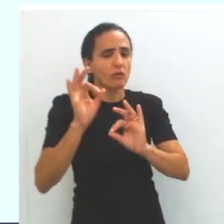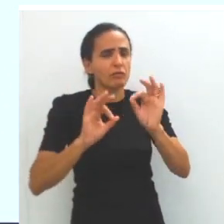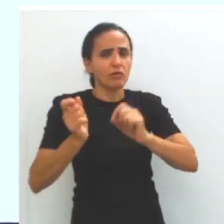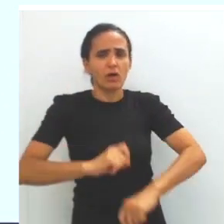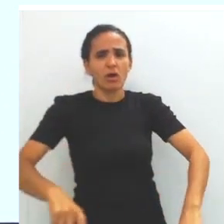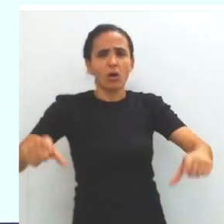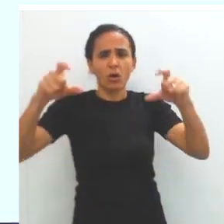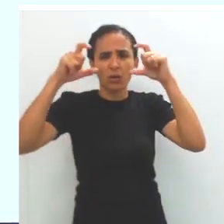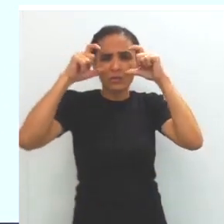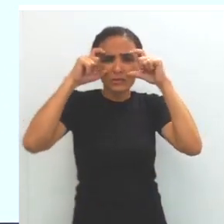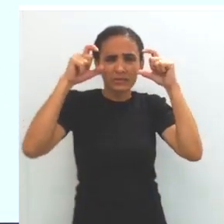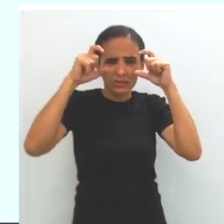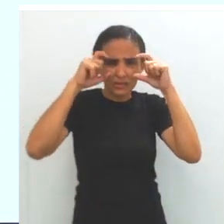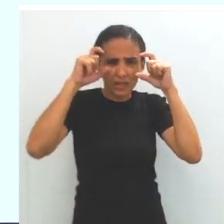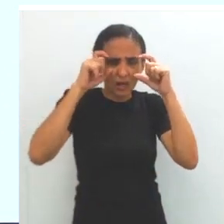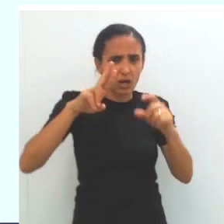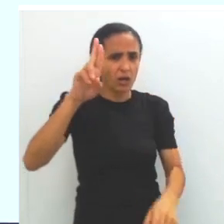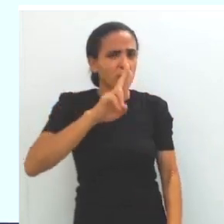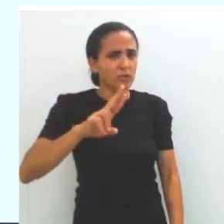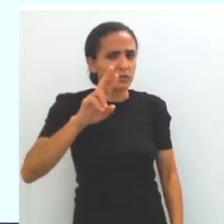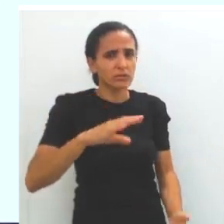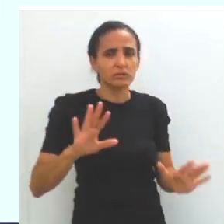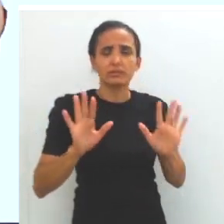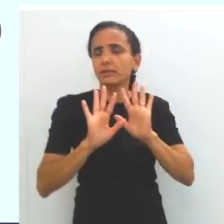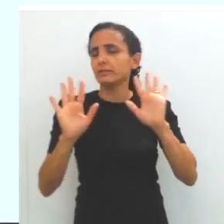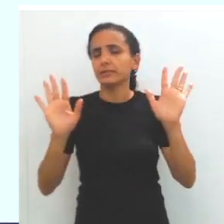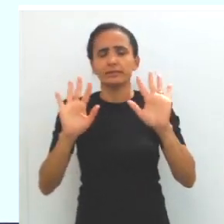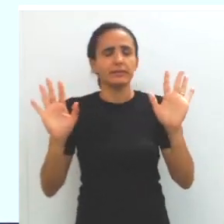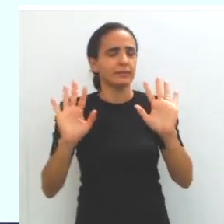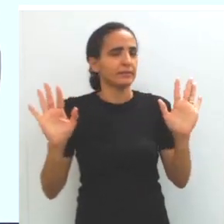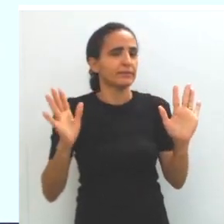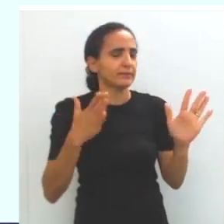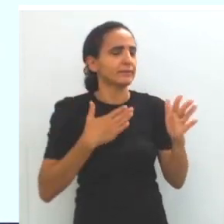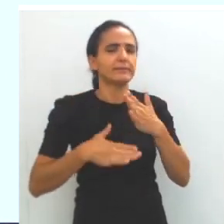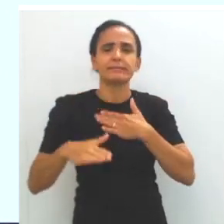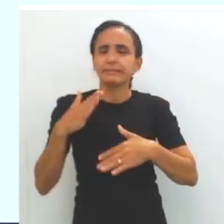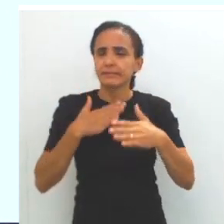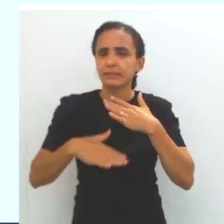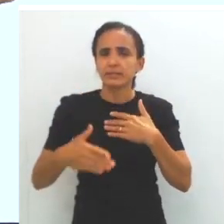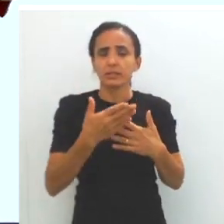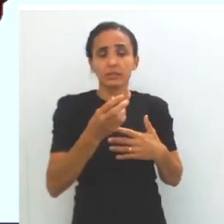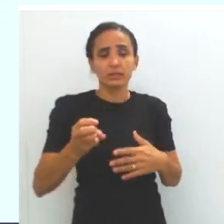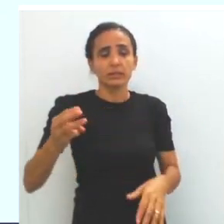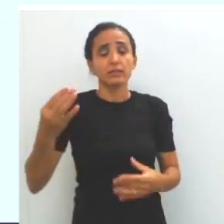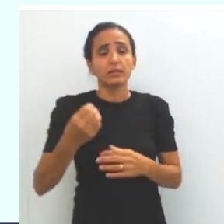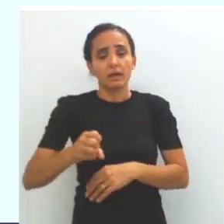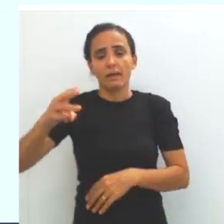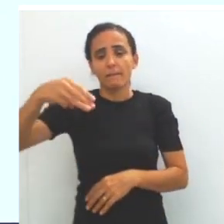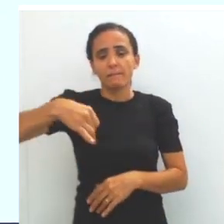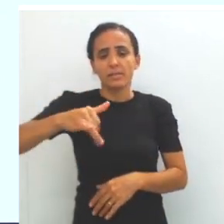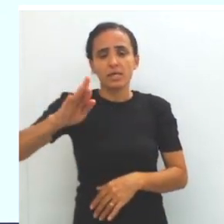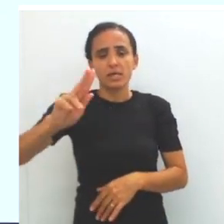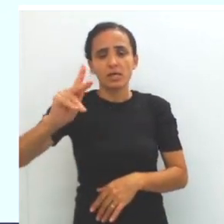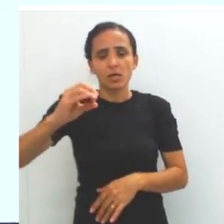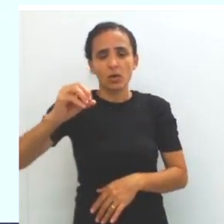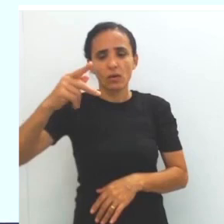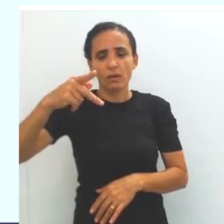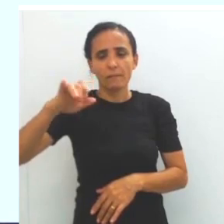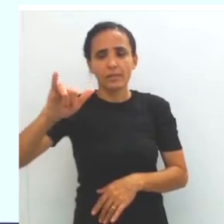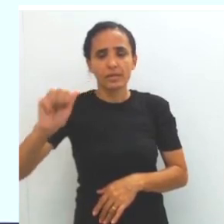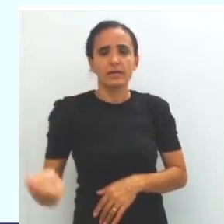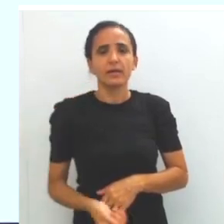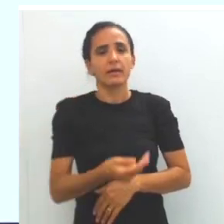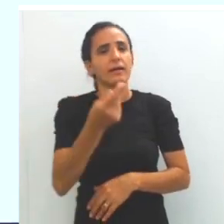Vou utilizar a lente divergente da miopia? De jeito nenhum. Que aí a imagem ia ficar bem